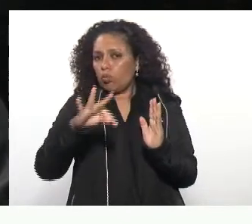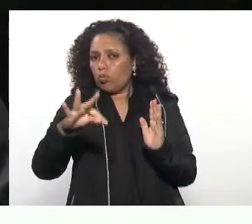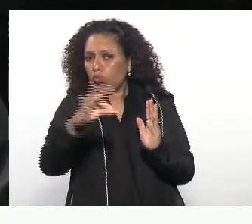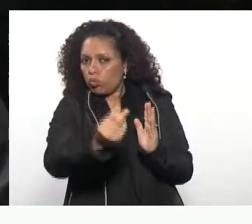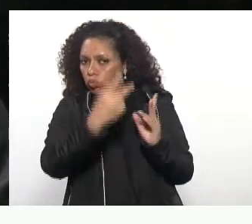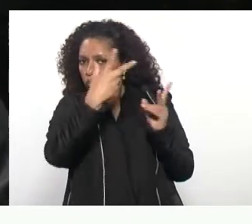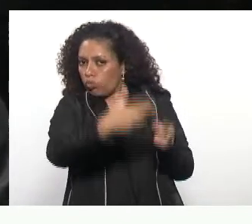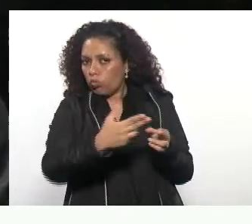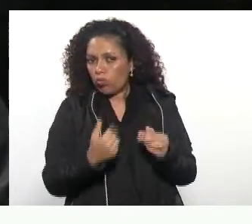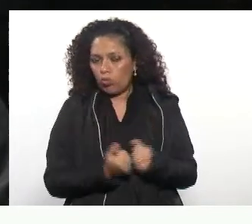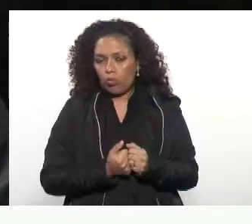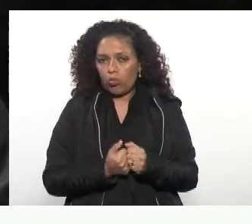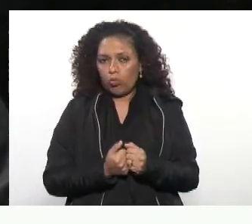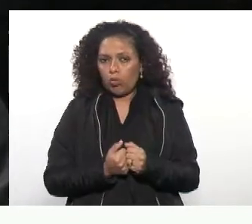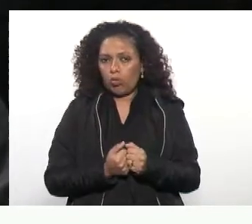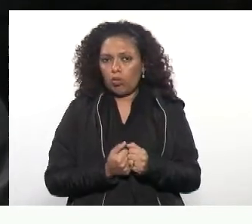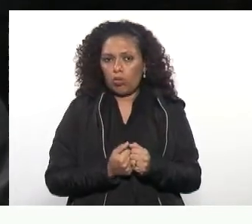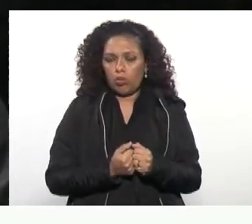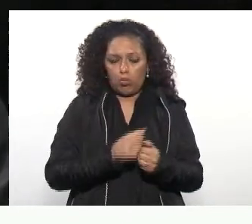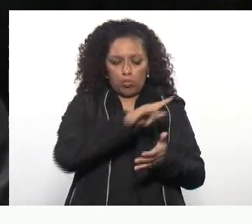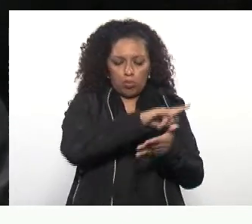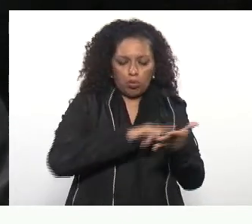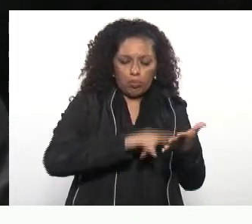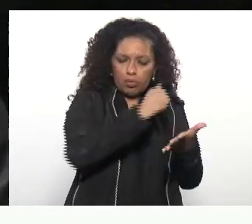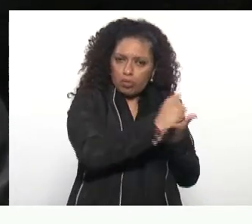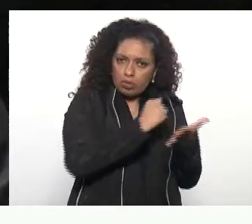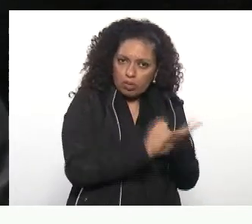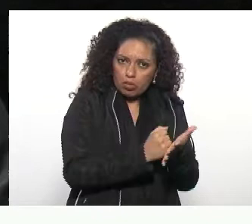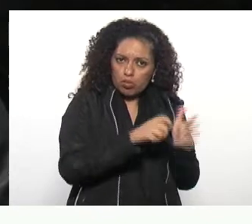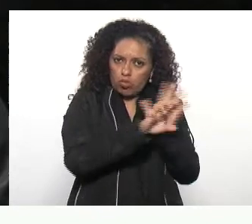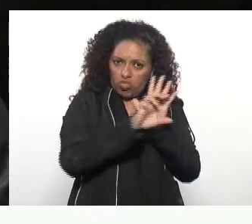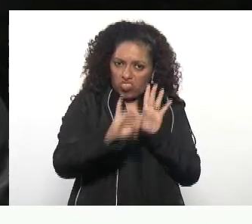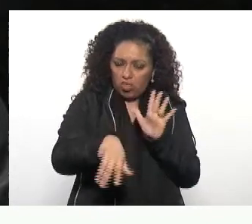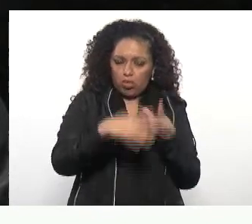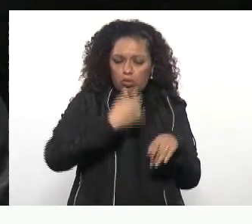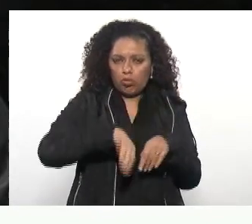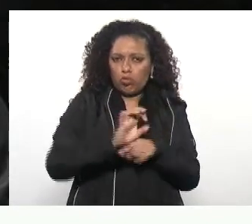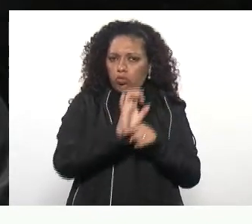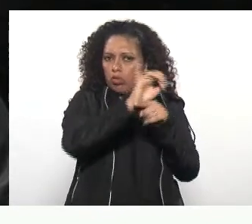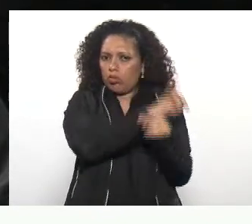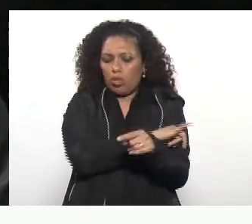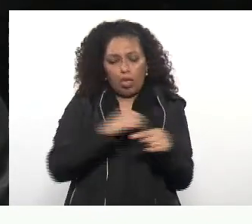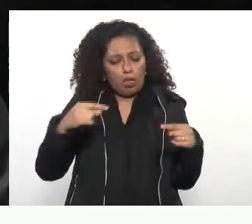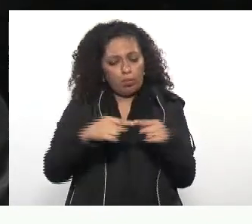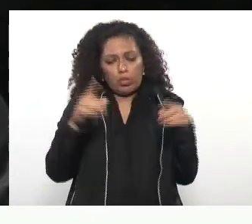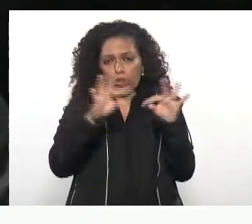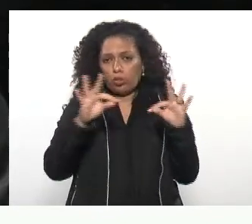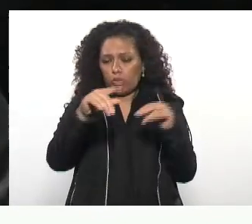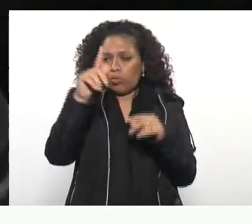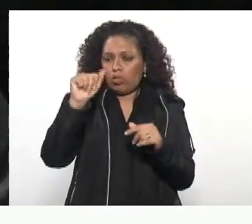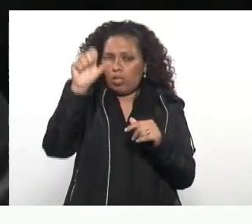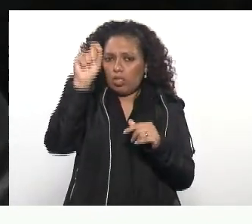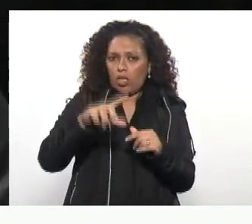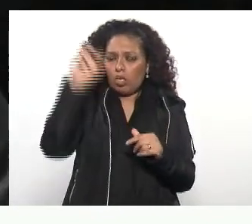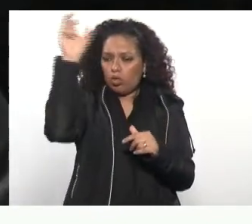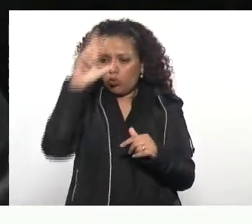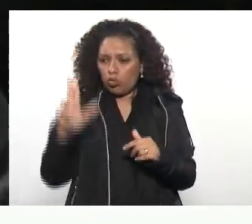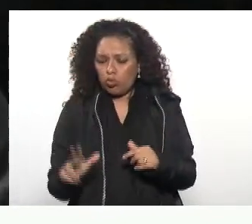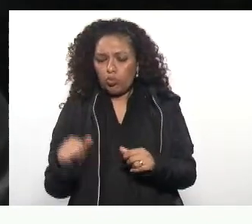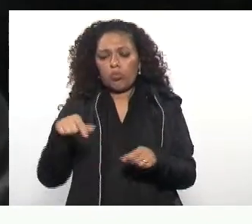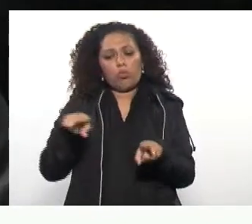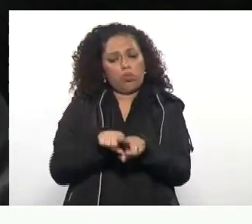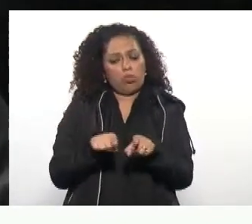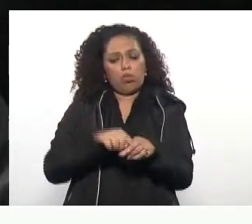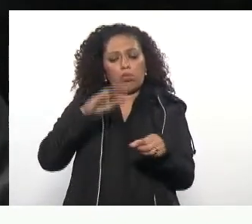portanto, a partir da aprovação dessa lei no Estado do Rio de Janeiro, para gás, para luz e também na área de saneamento.